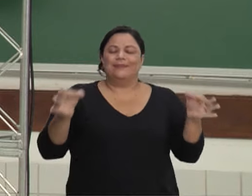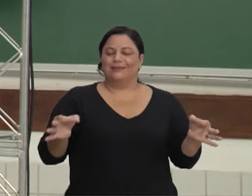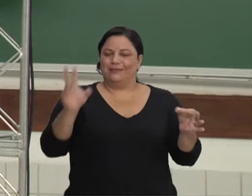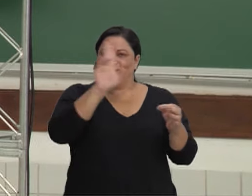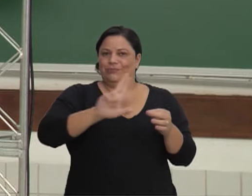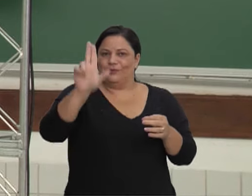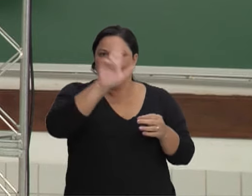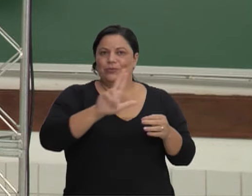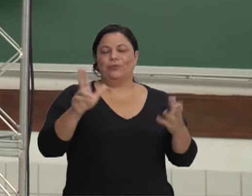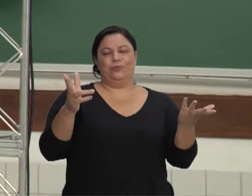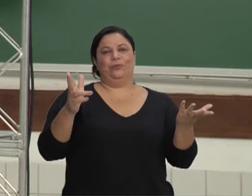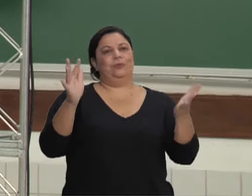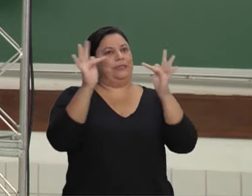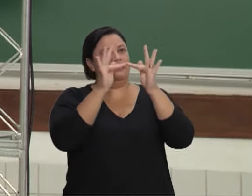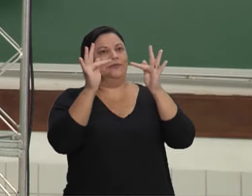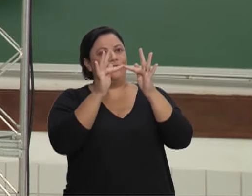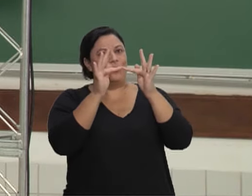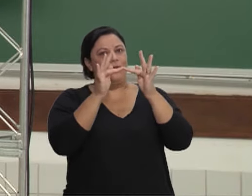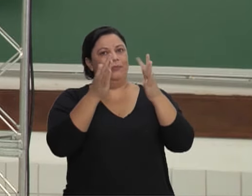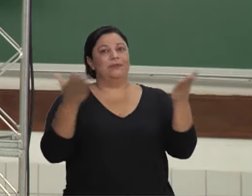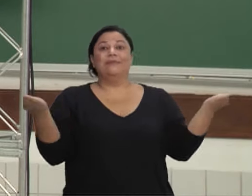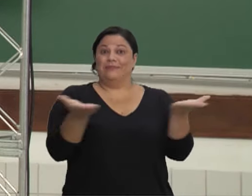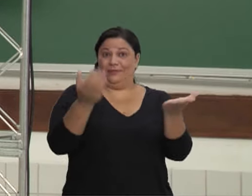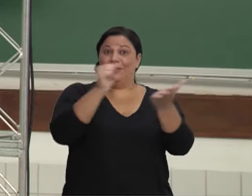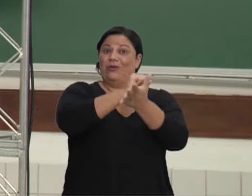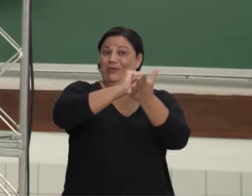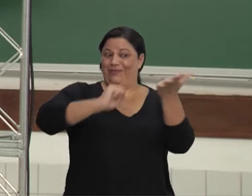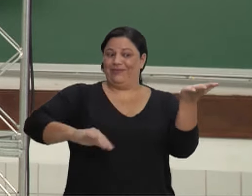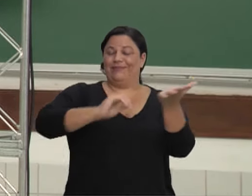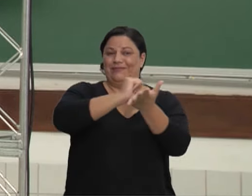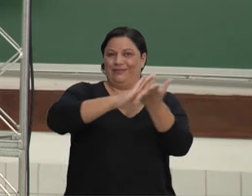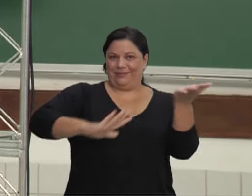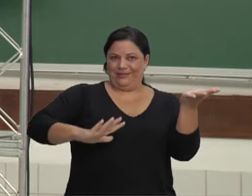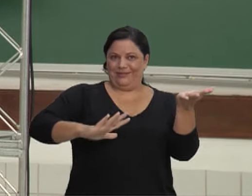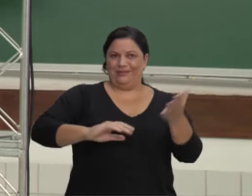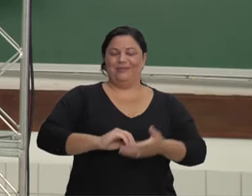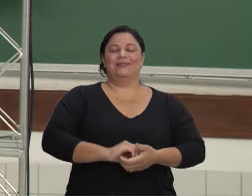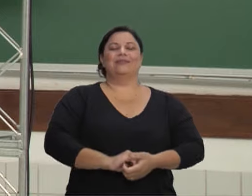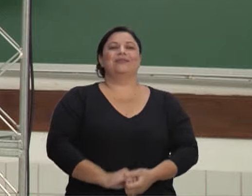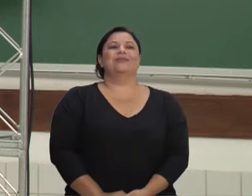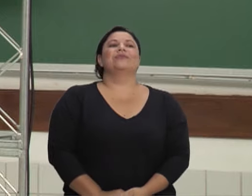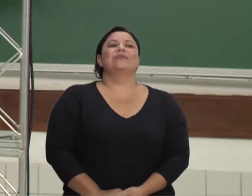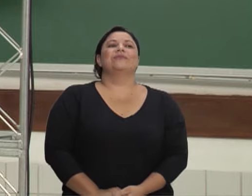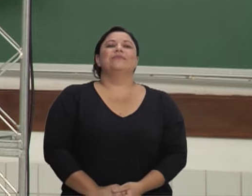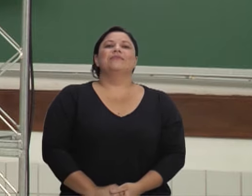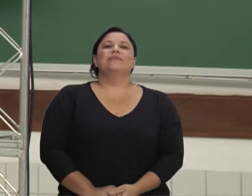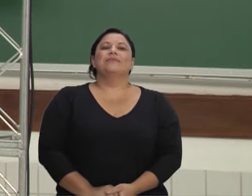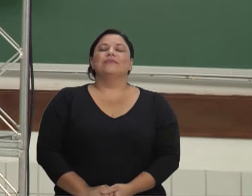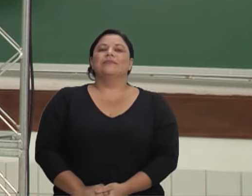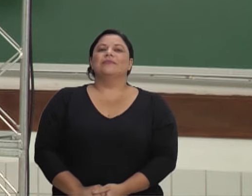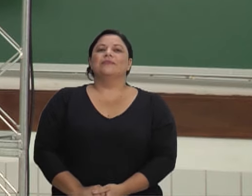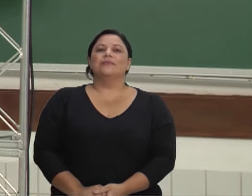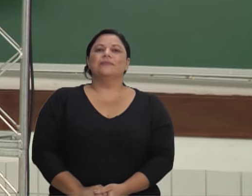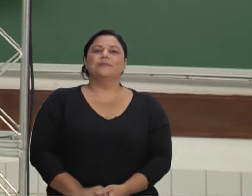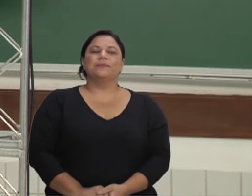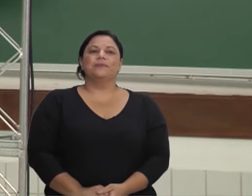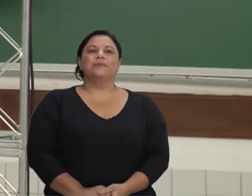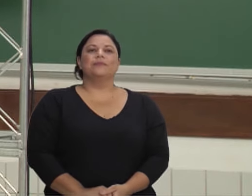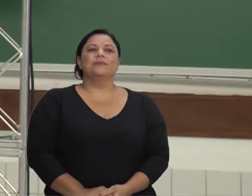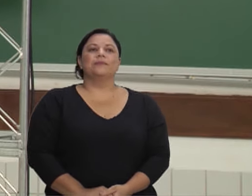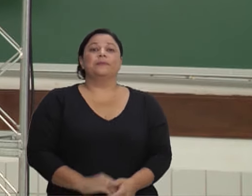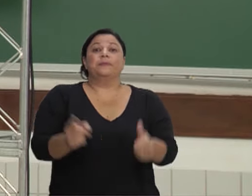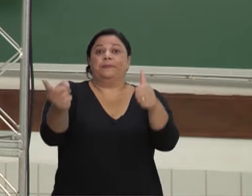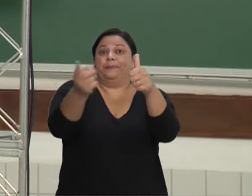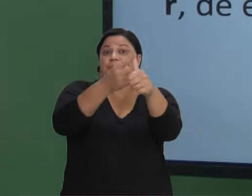fórmula, né? E agora a gente chega na hora dos exercícios. Então, vamos lá.